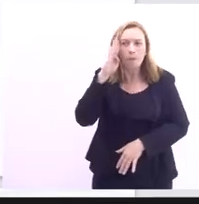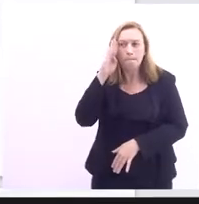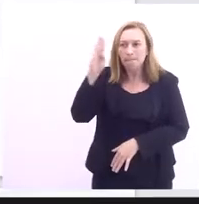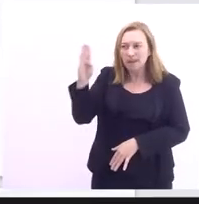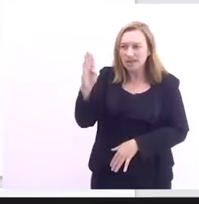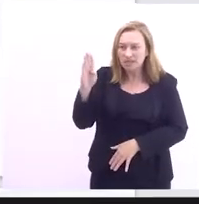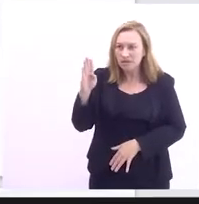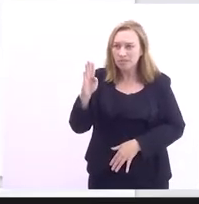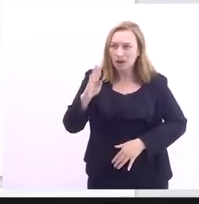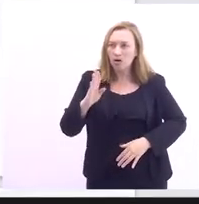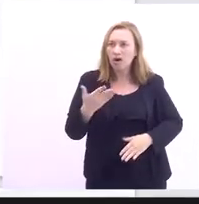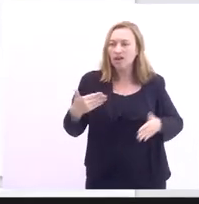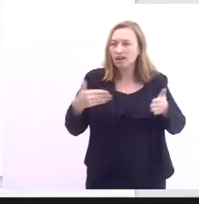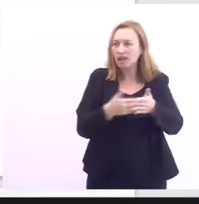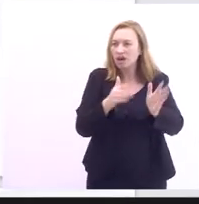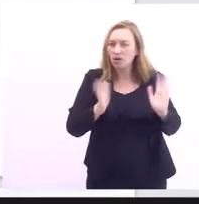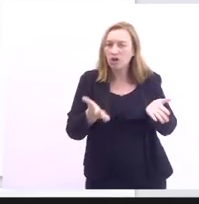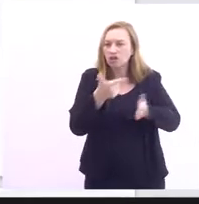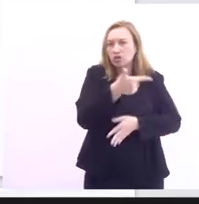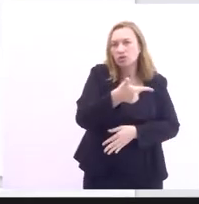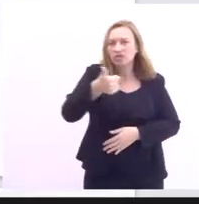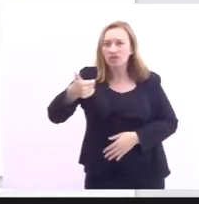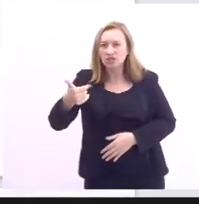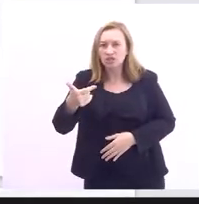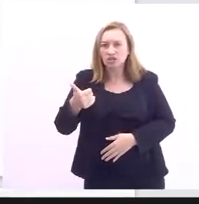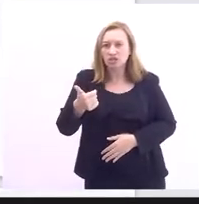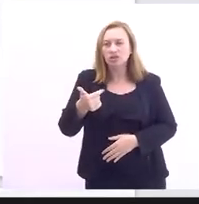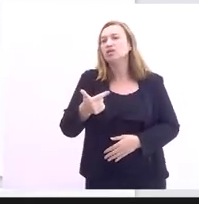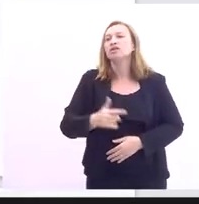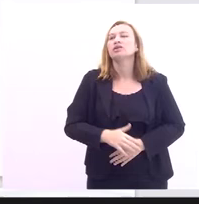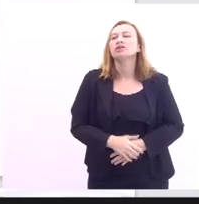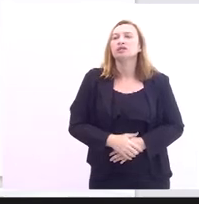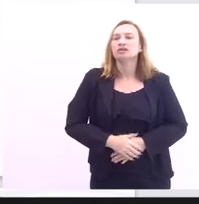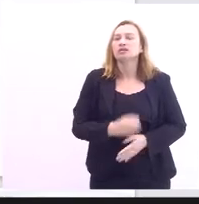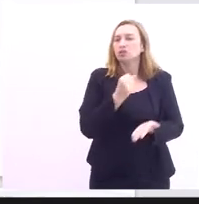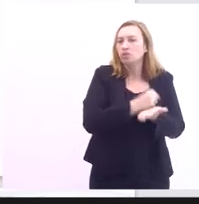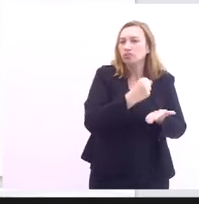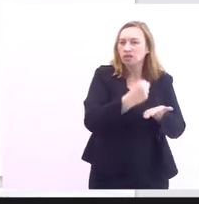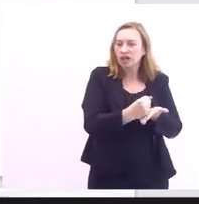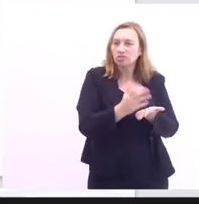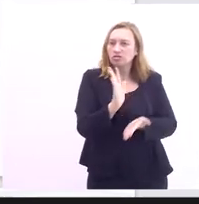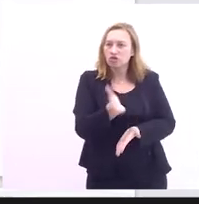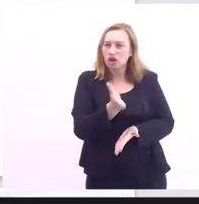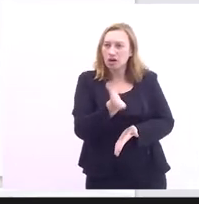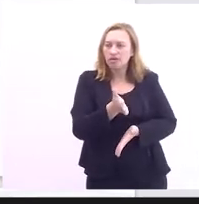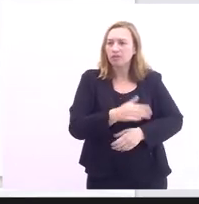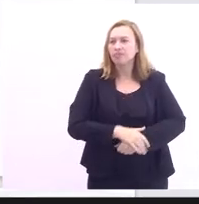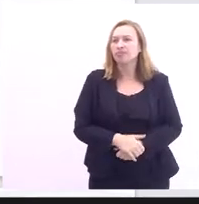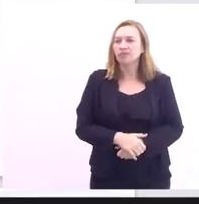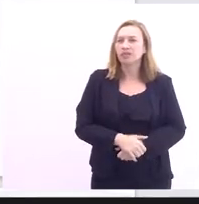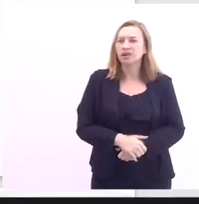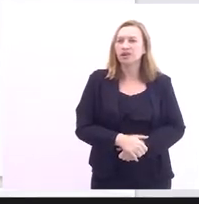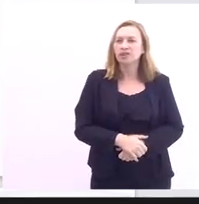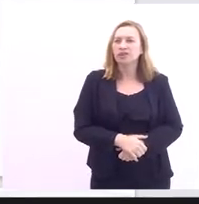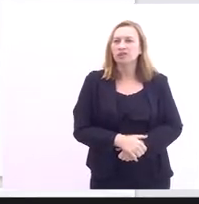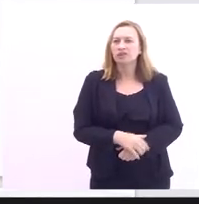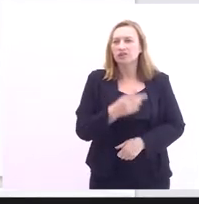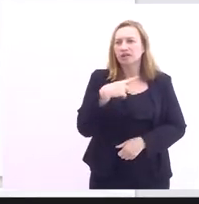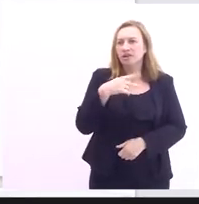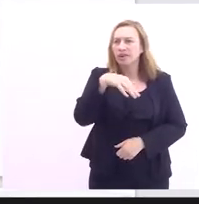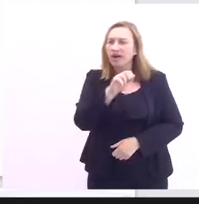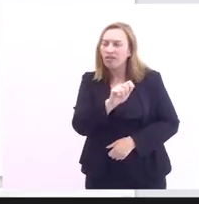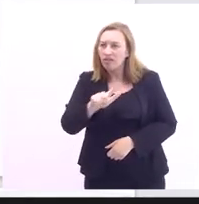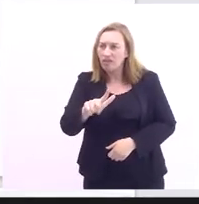está vigorando até agora 2022, que são os cinco, nesse contrato de concessão que foi aditado aí pela Enel